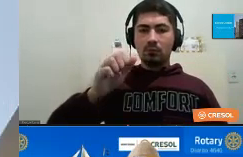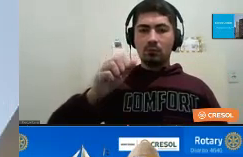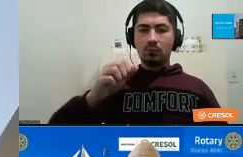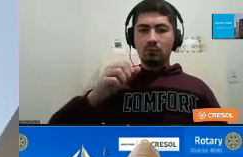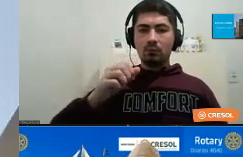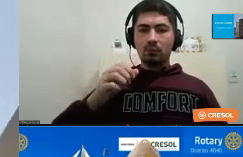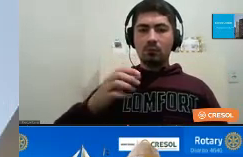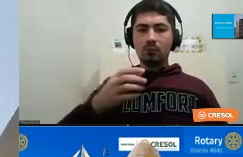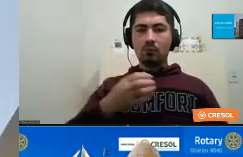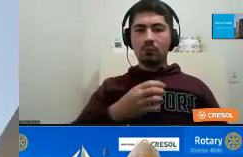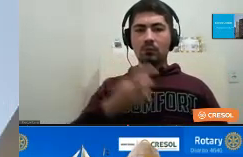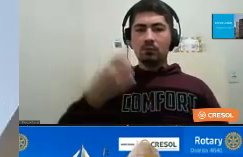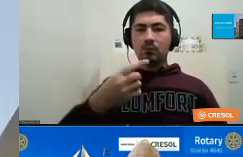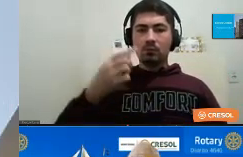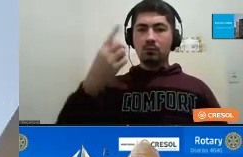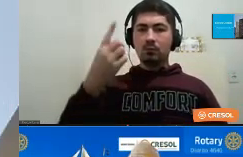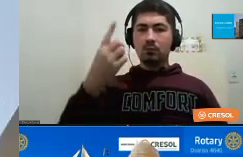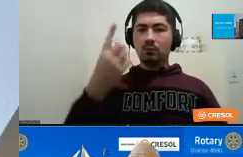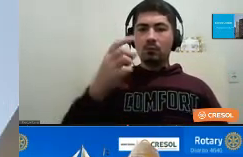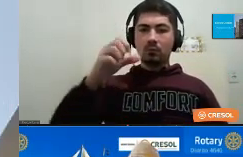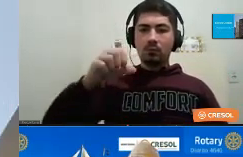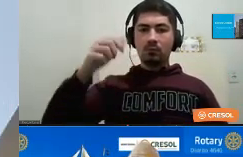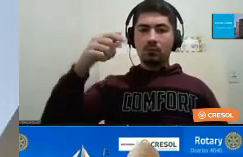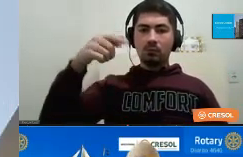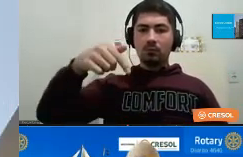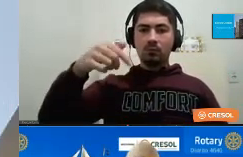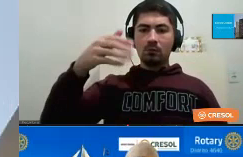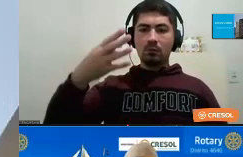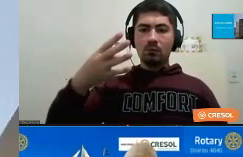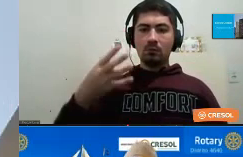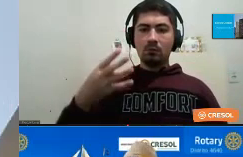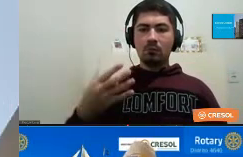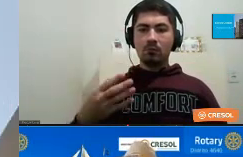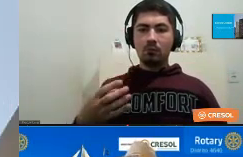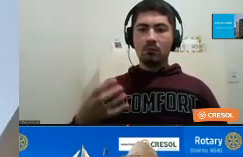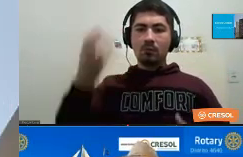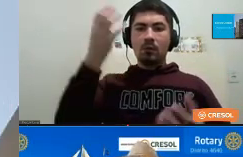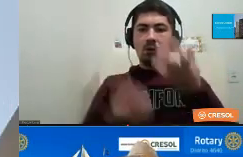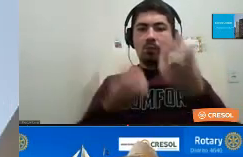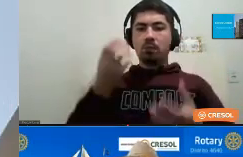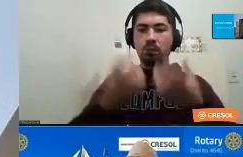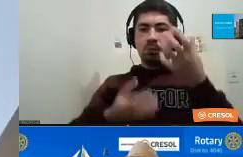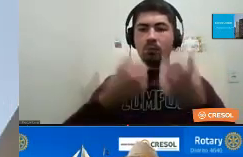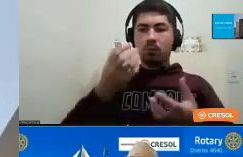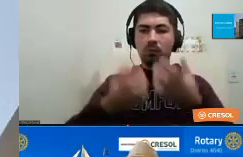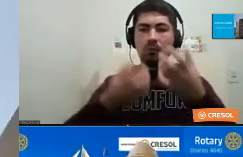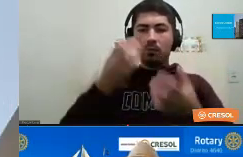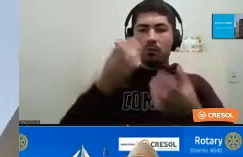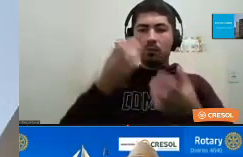1974, eu participei de um tremendo incêndio. Foi considerado